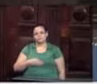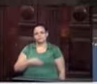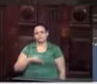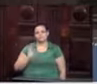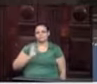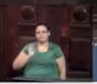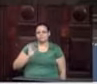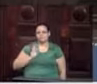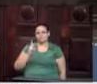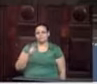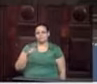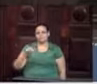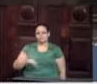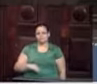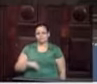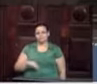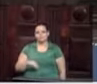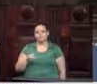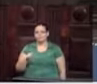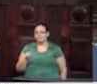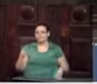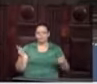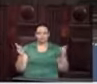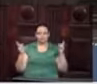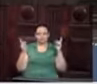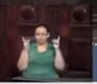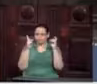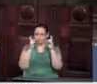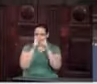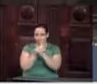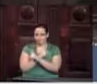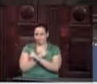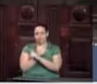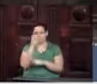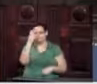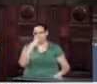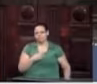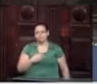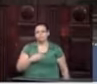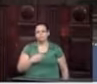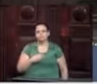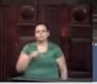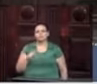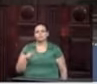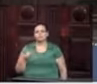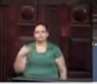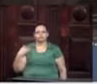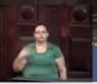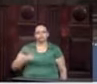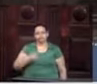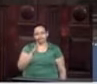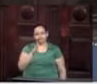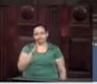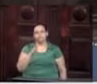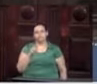que o policial militar enfrentava graves dificuldades para se dirigir ao